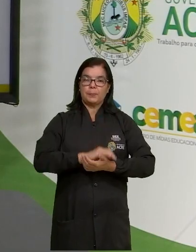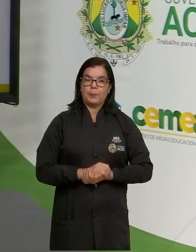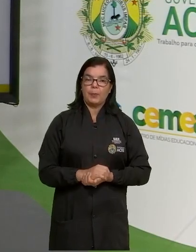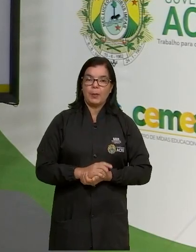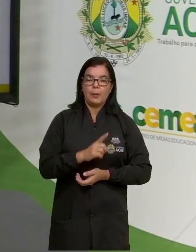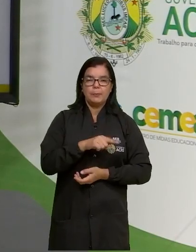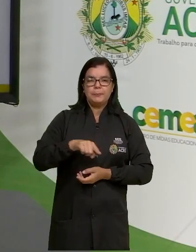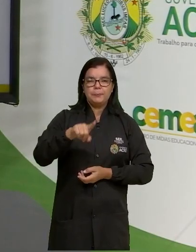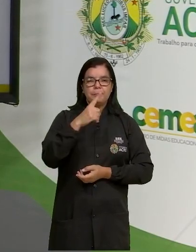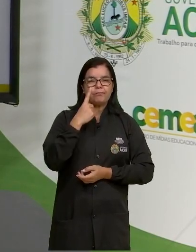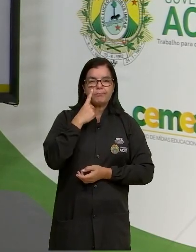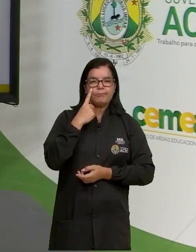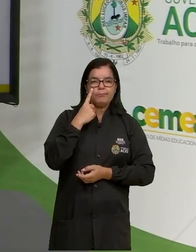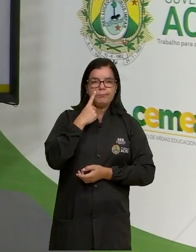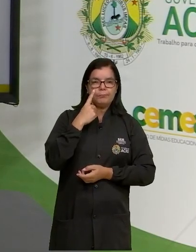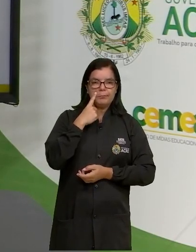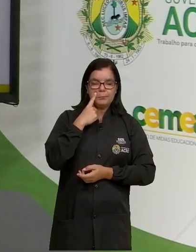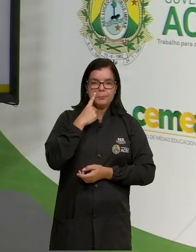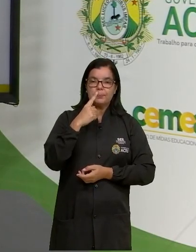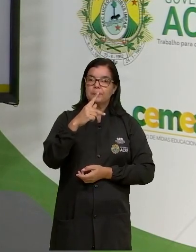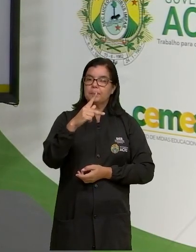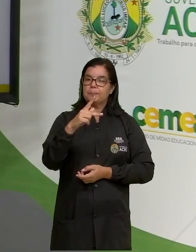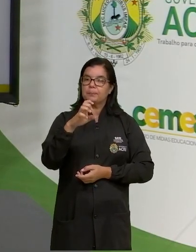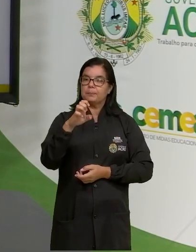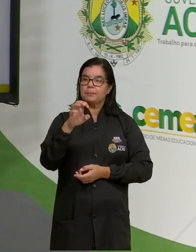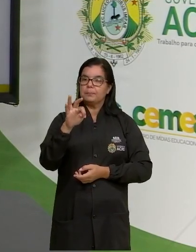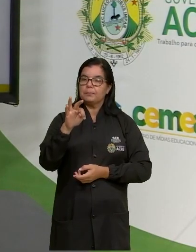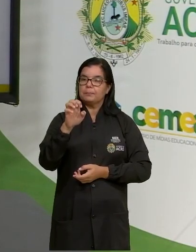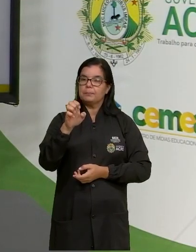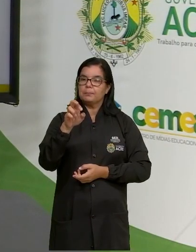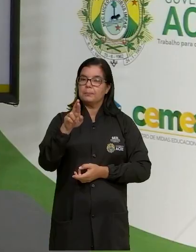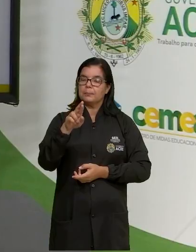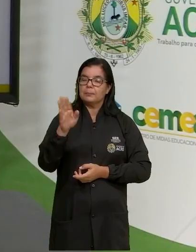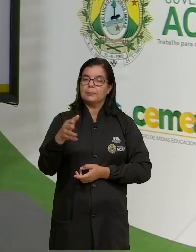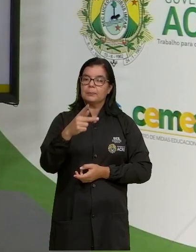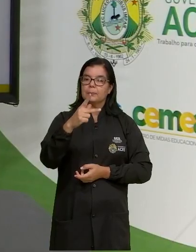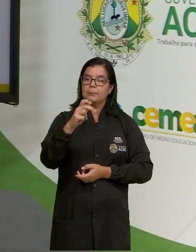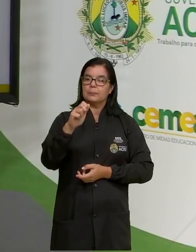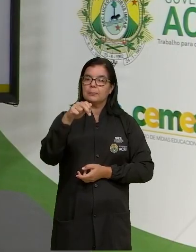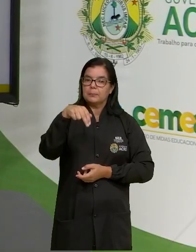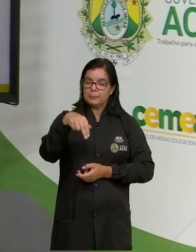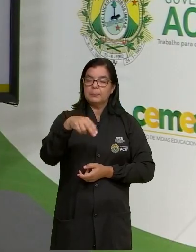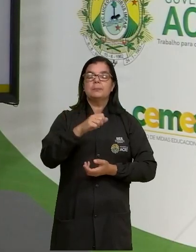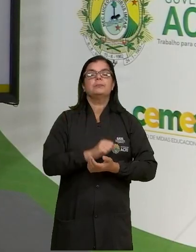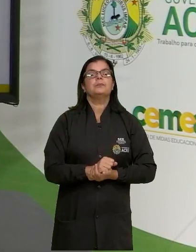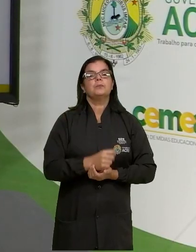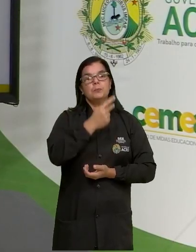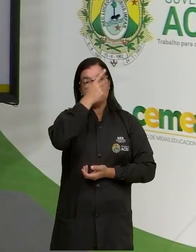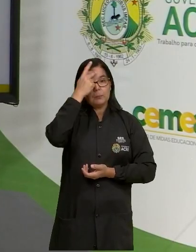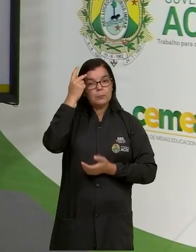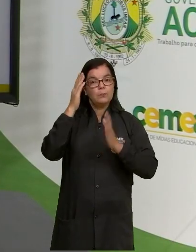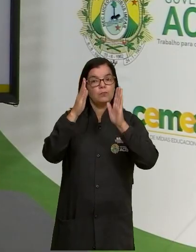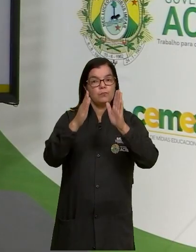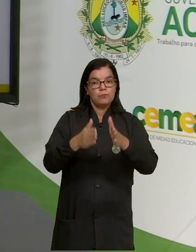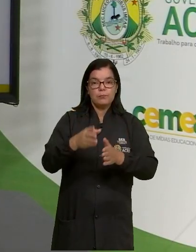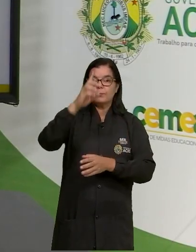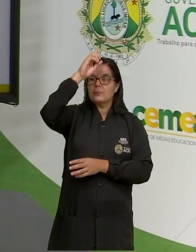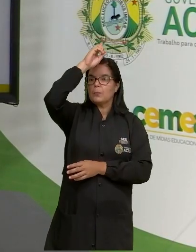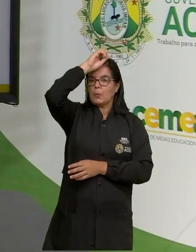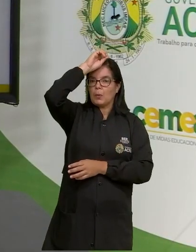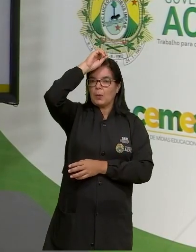vocês já ouviram falar no Peter Pan. Então, quando uma pessoa já é adulta e tem